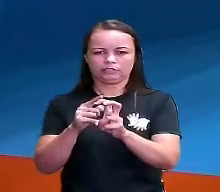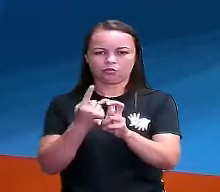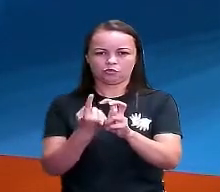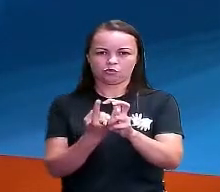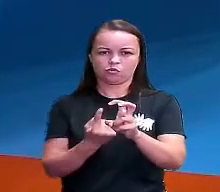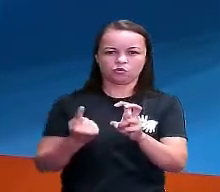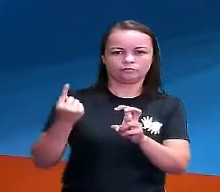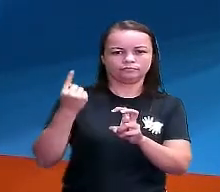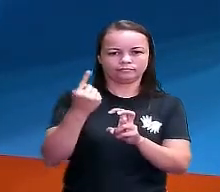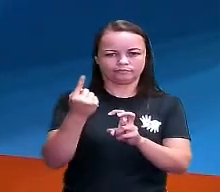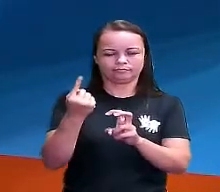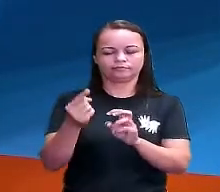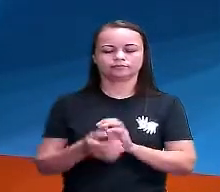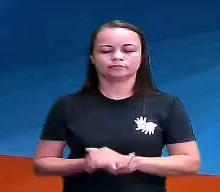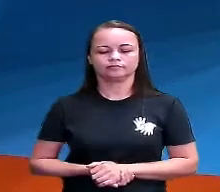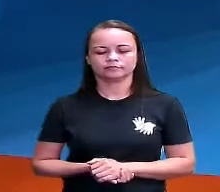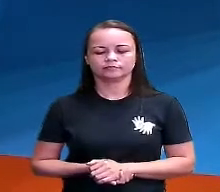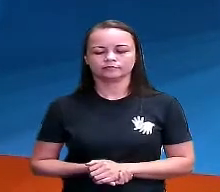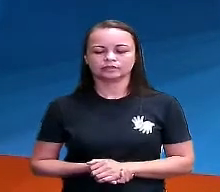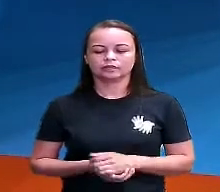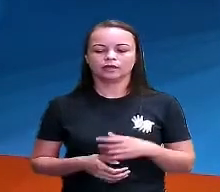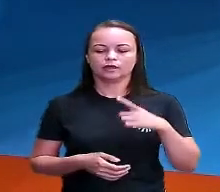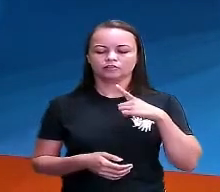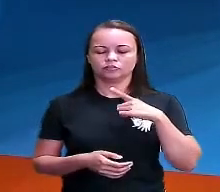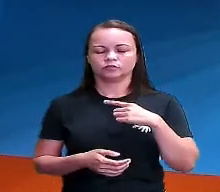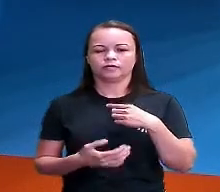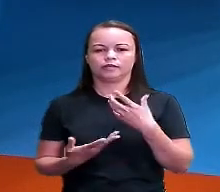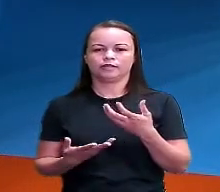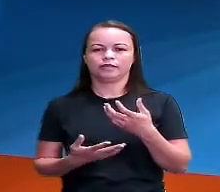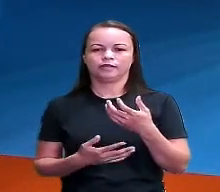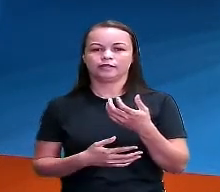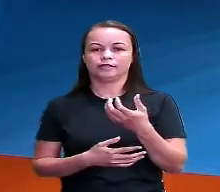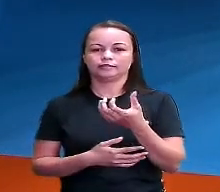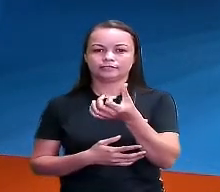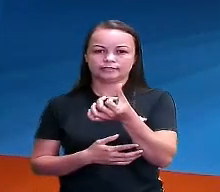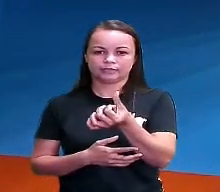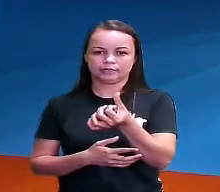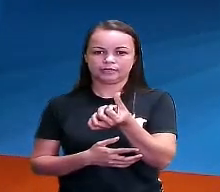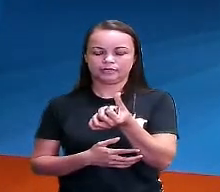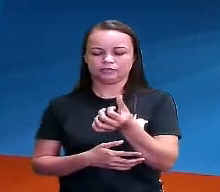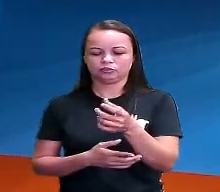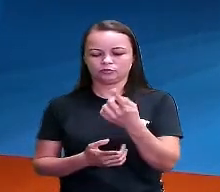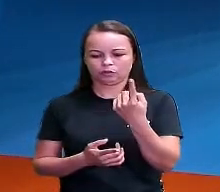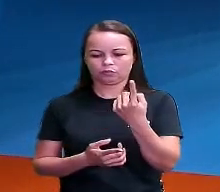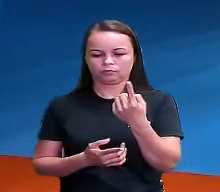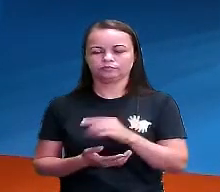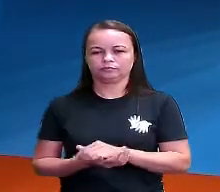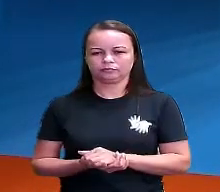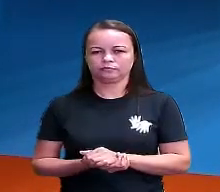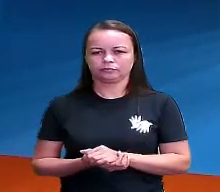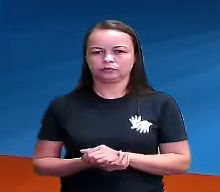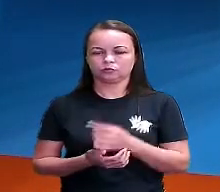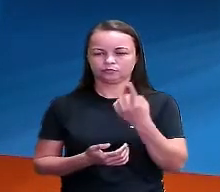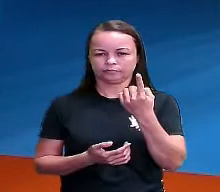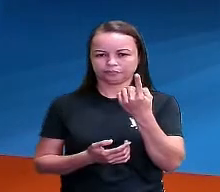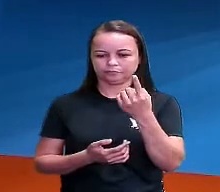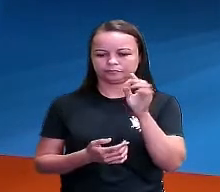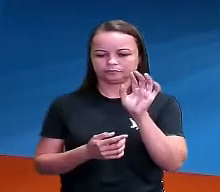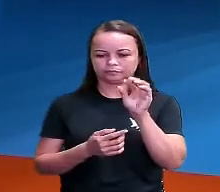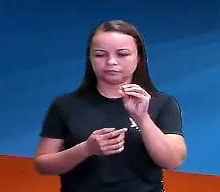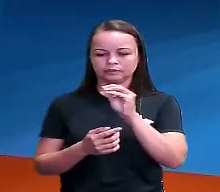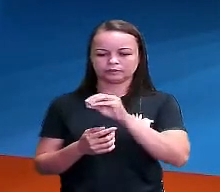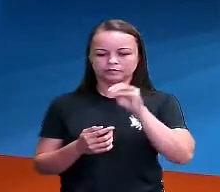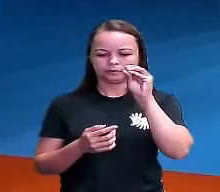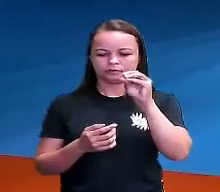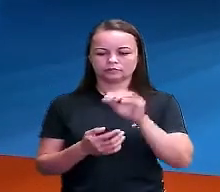e subo 1. E aí, eu vou ter 6 mais 7. Deixa eu botar 1 aqui, botei 1, tá vendo?